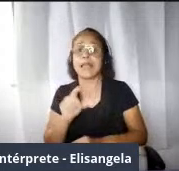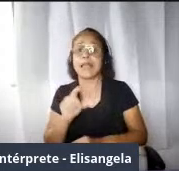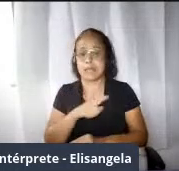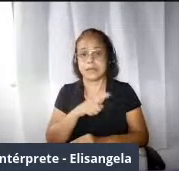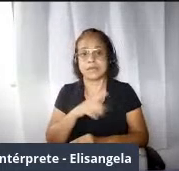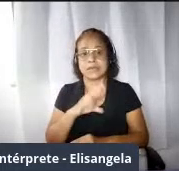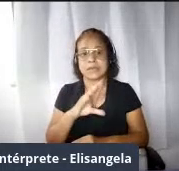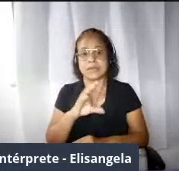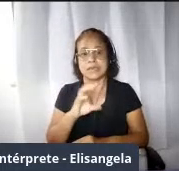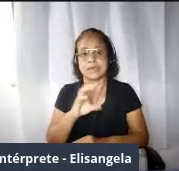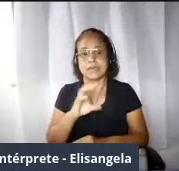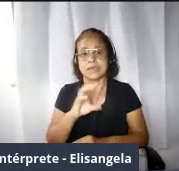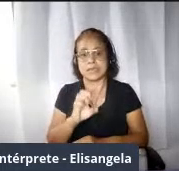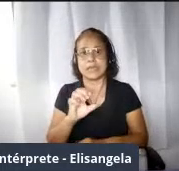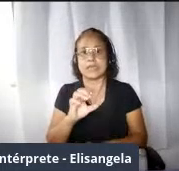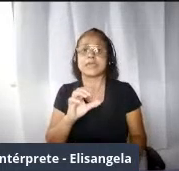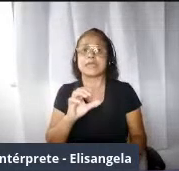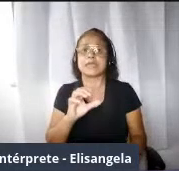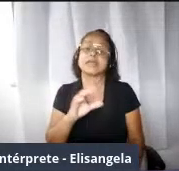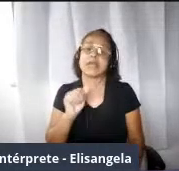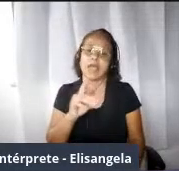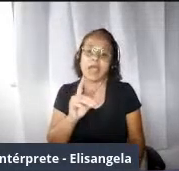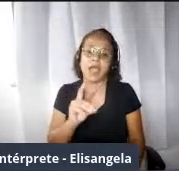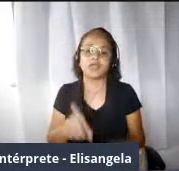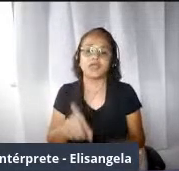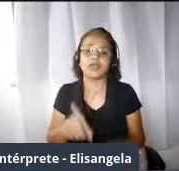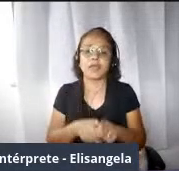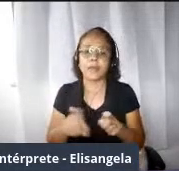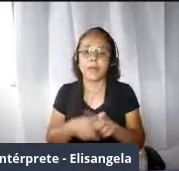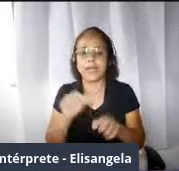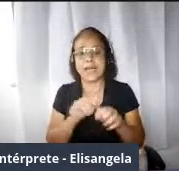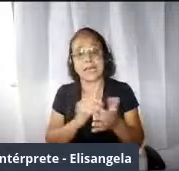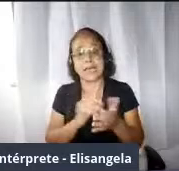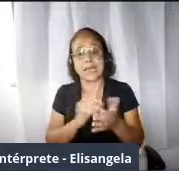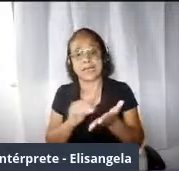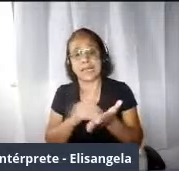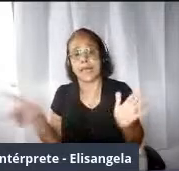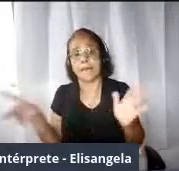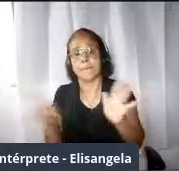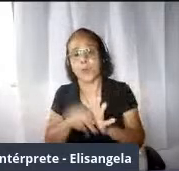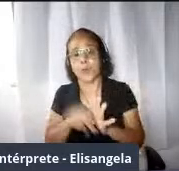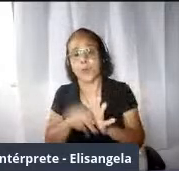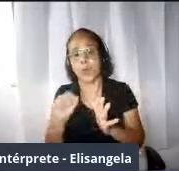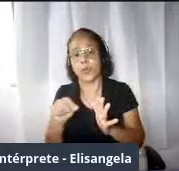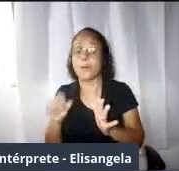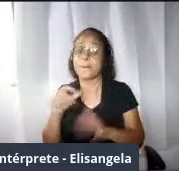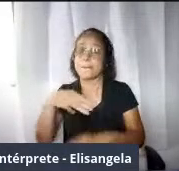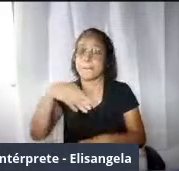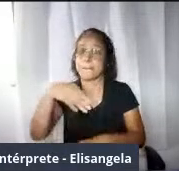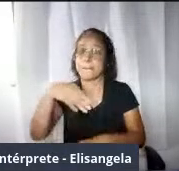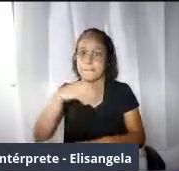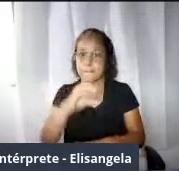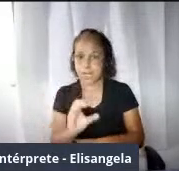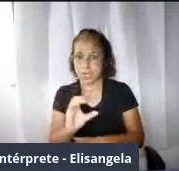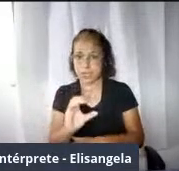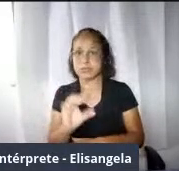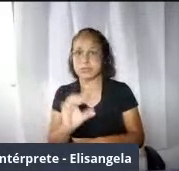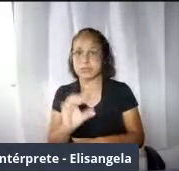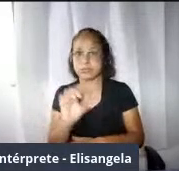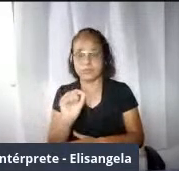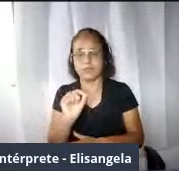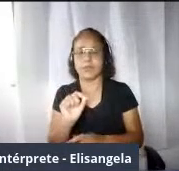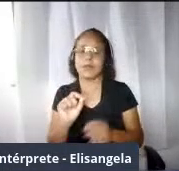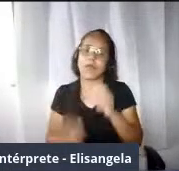Continuada, Alfabetização e Diversidade do MEC, que era a secretaria que foi criada em 2003, né, para as questões da diversidade,